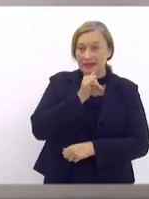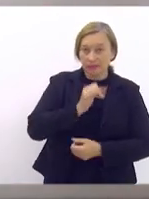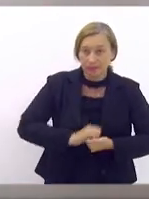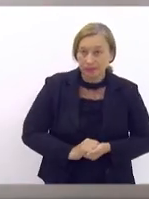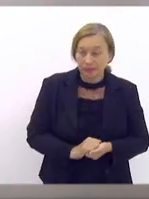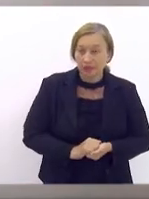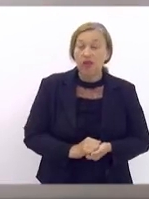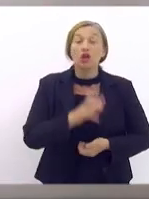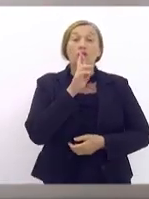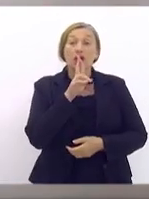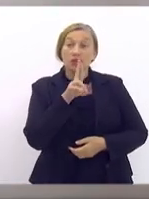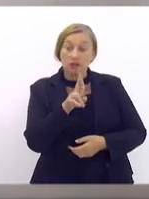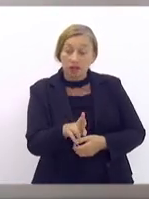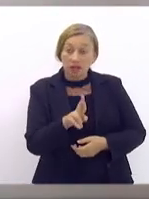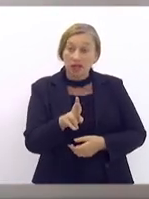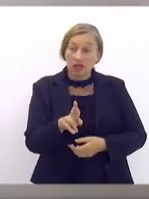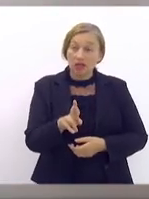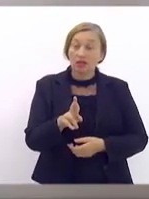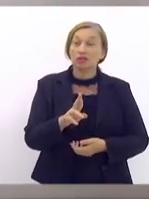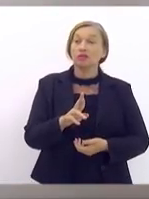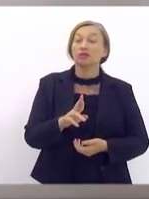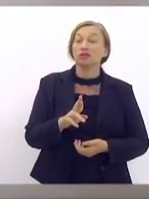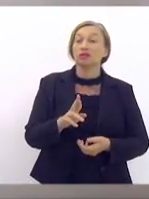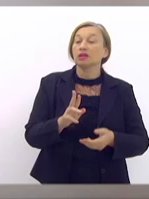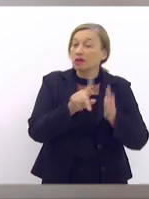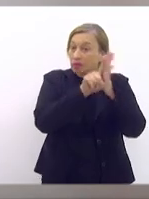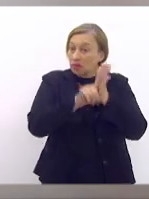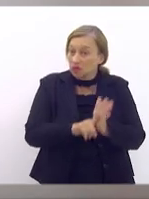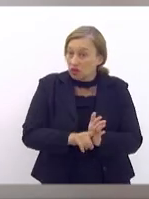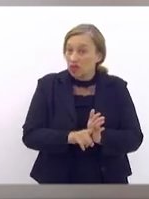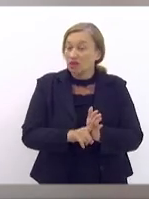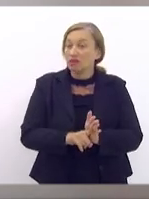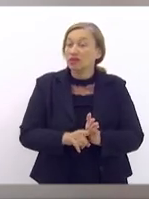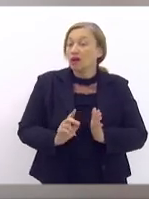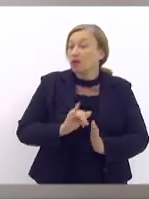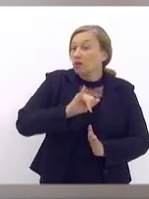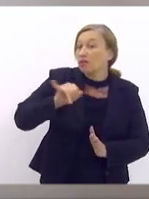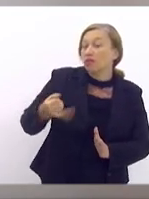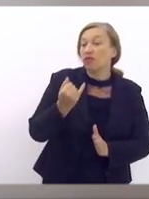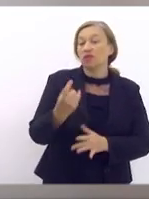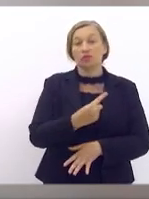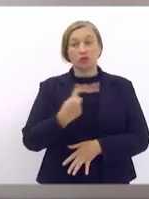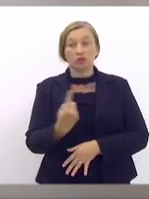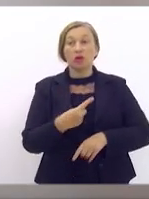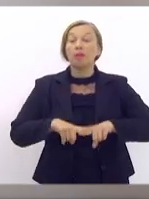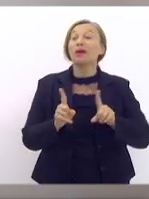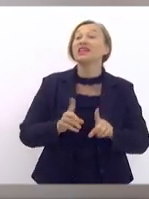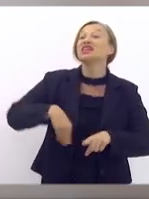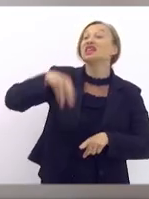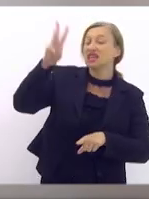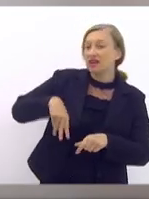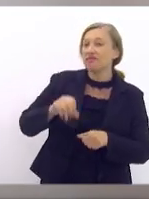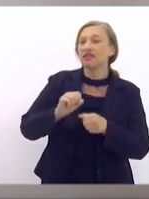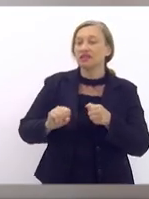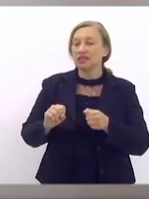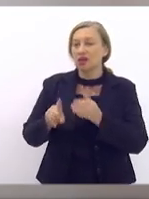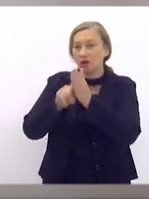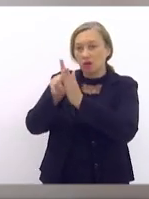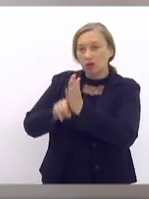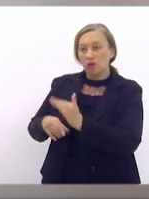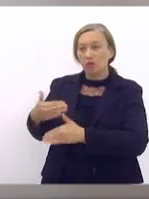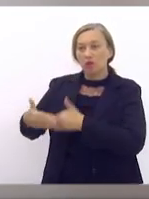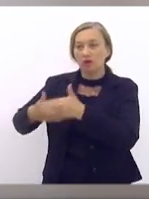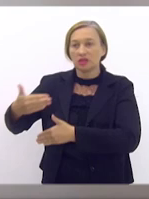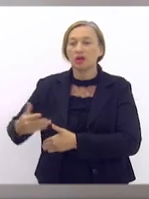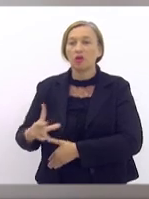aí os resultados que vão vir daquela pesquisa vão ser aproveitados pela gente, mas quem vai fazer todo o processo lá da pesquisa vai